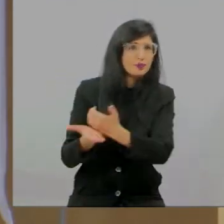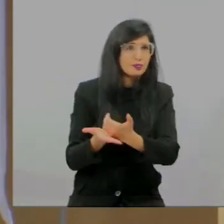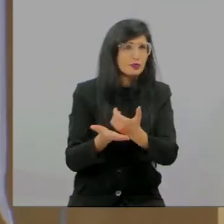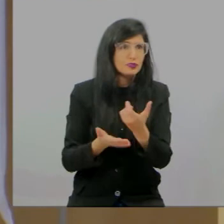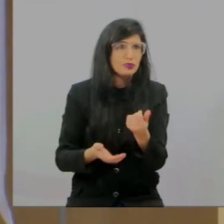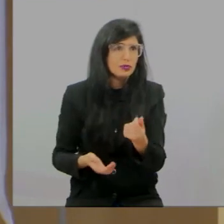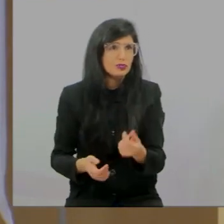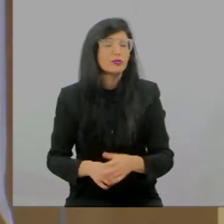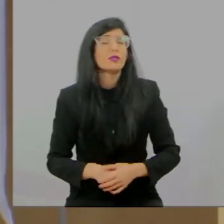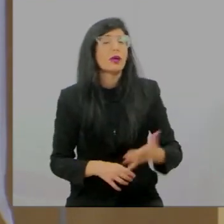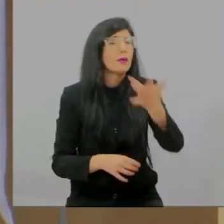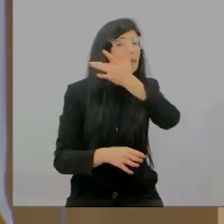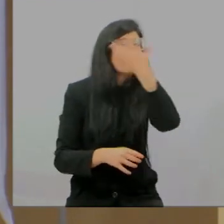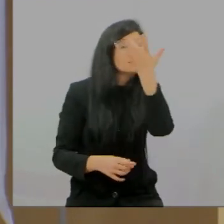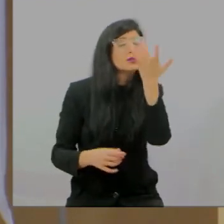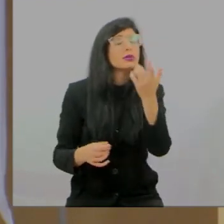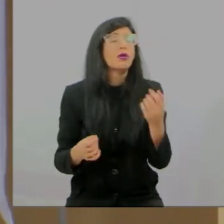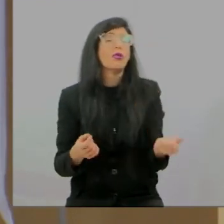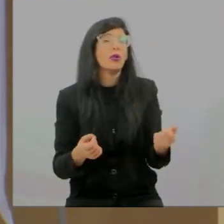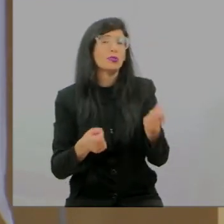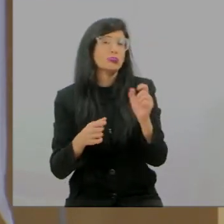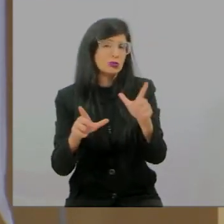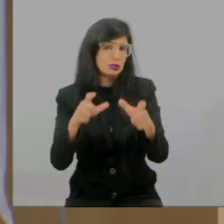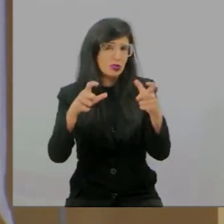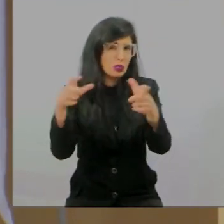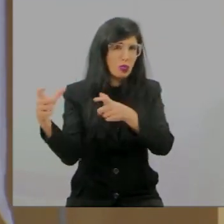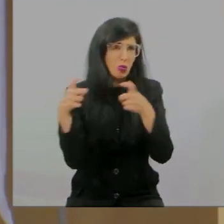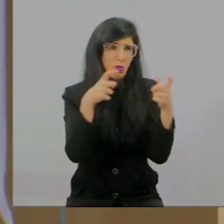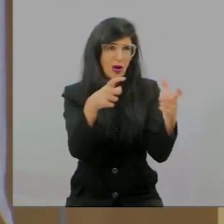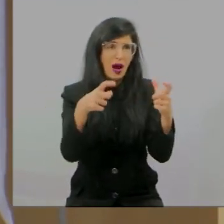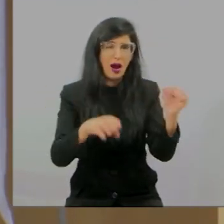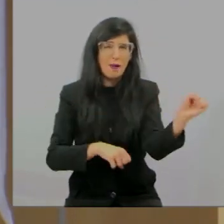para os donos de bares e restaurantes, porque eles ficaram